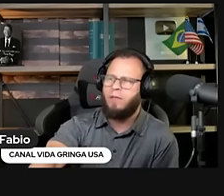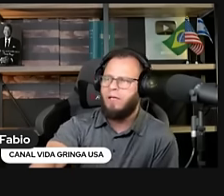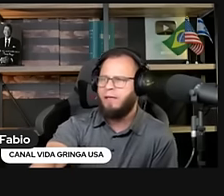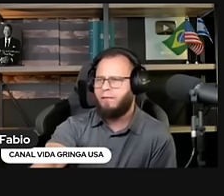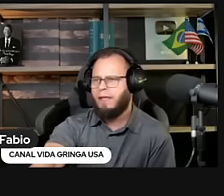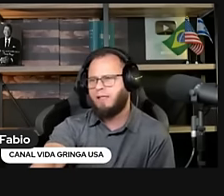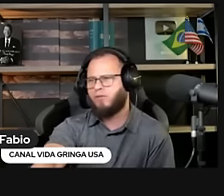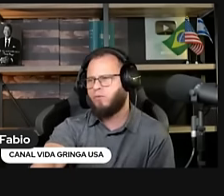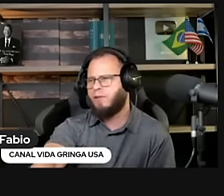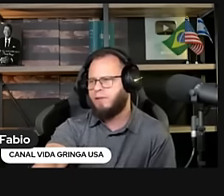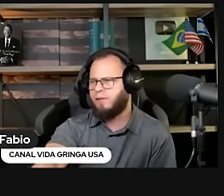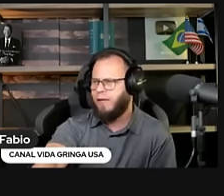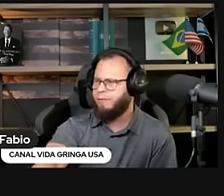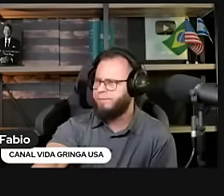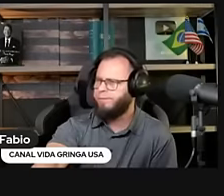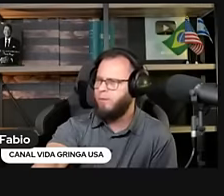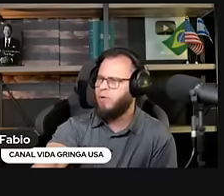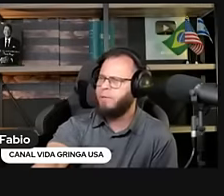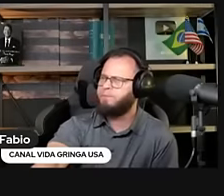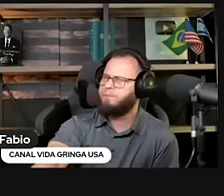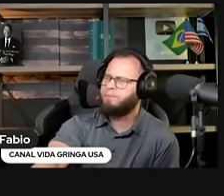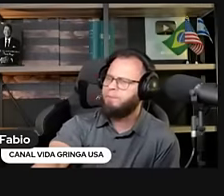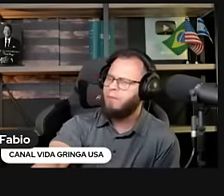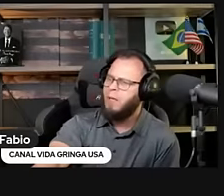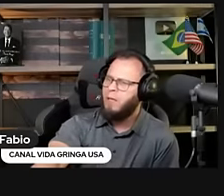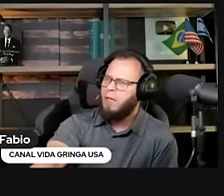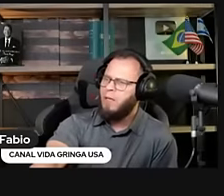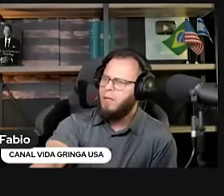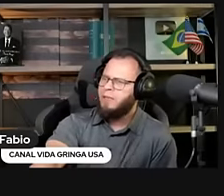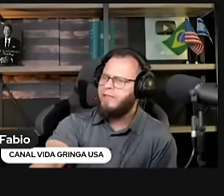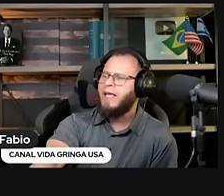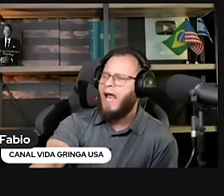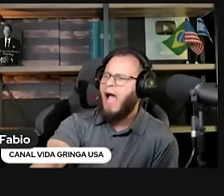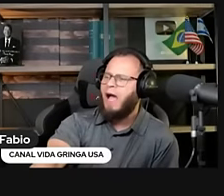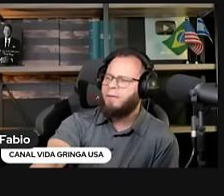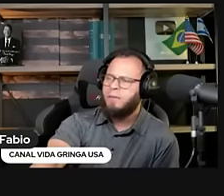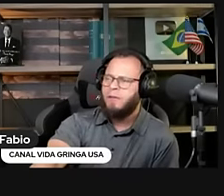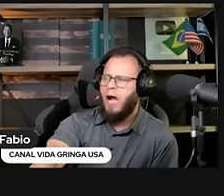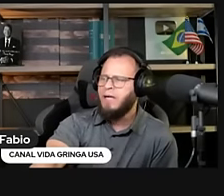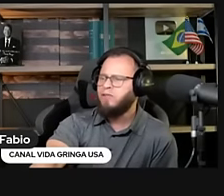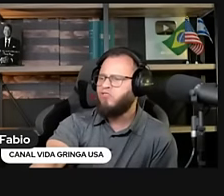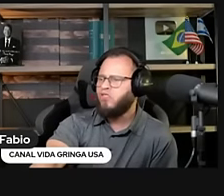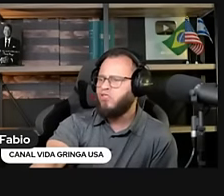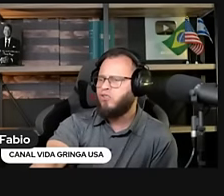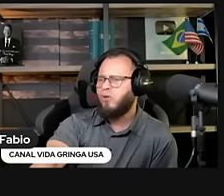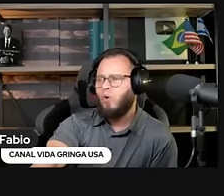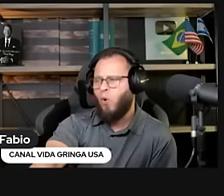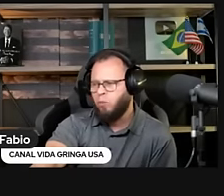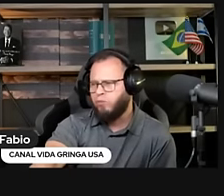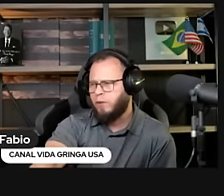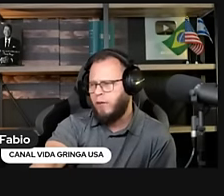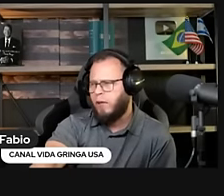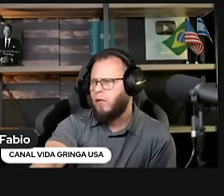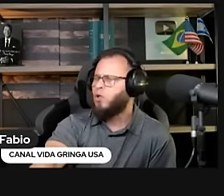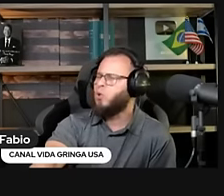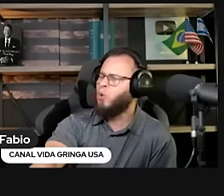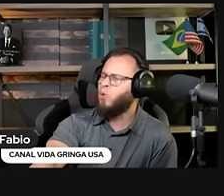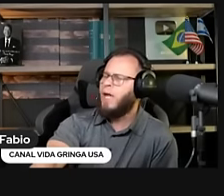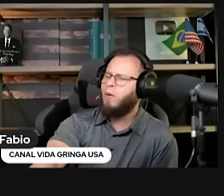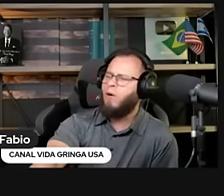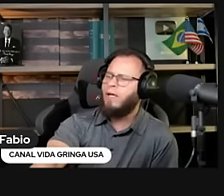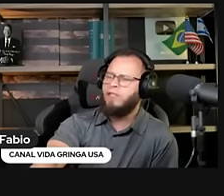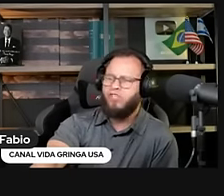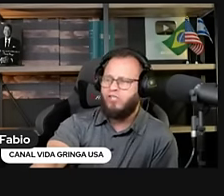aproveitam dessas coisas, né? Vamos lá. Será antes contra.